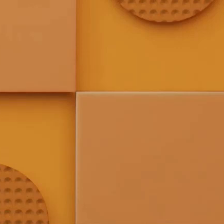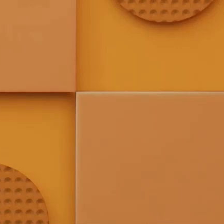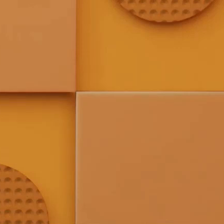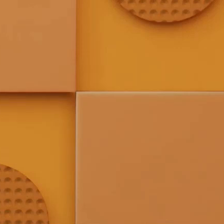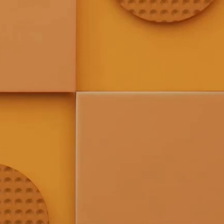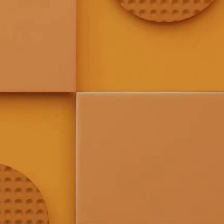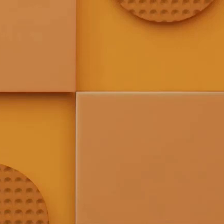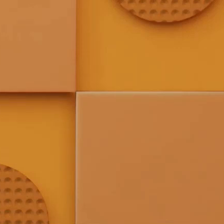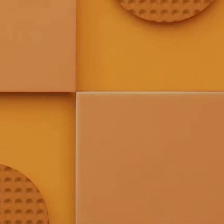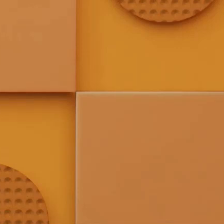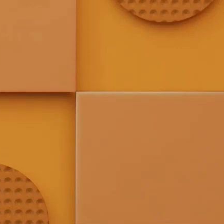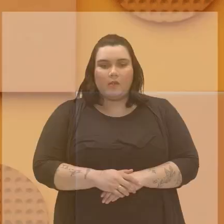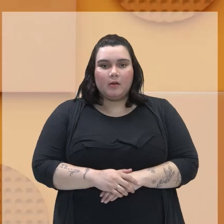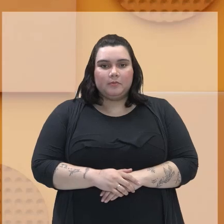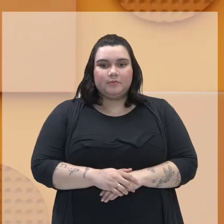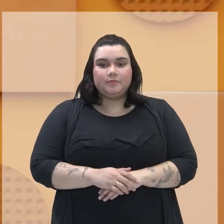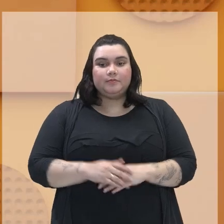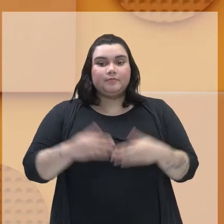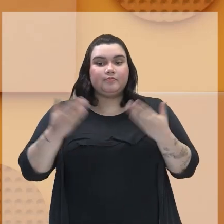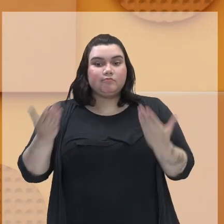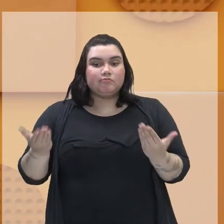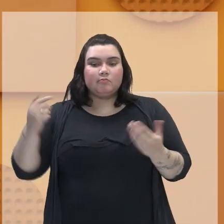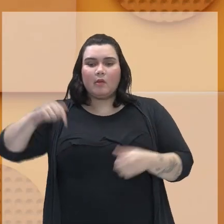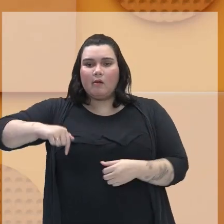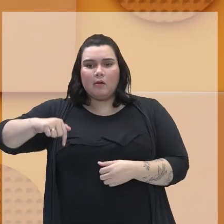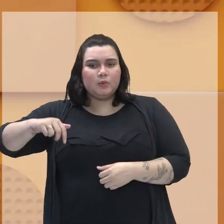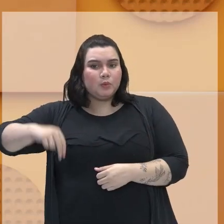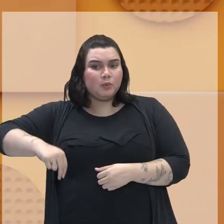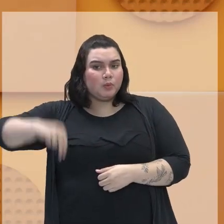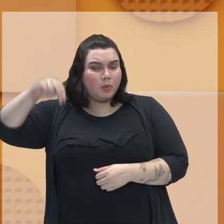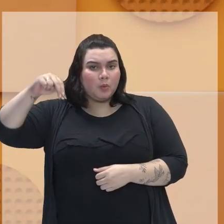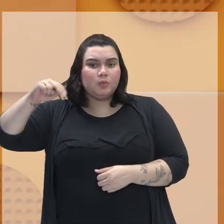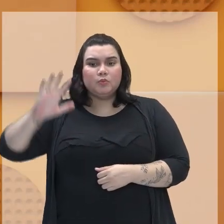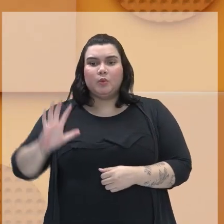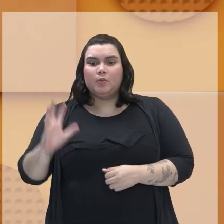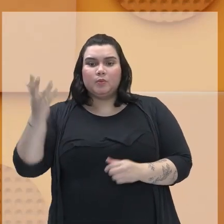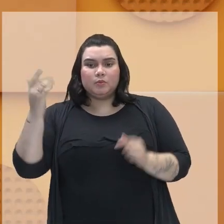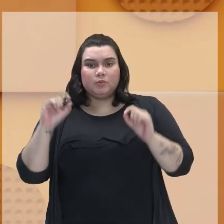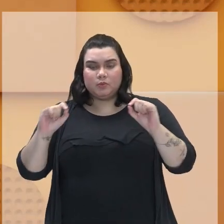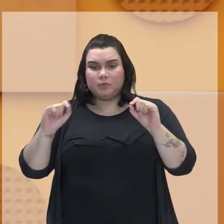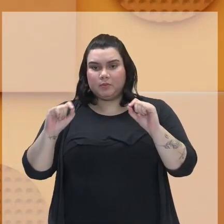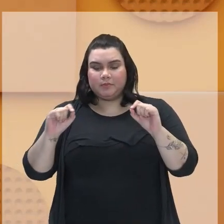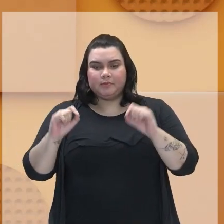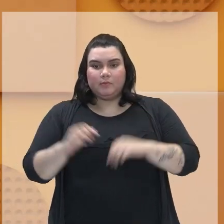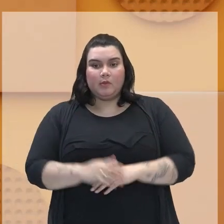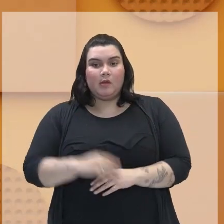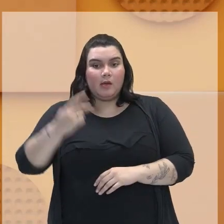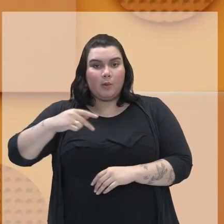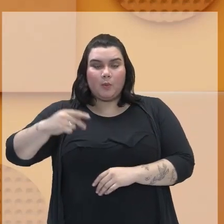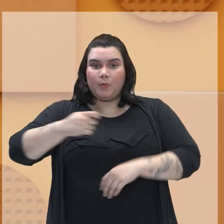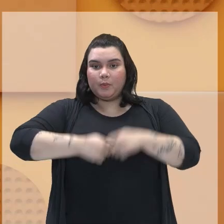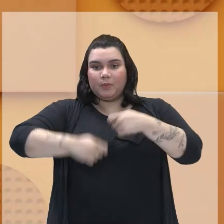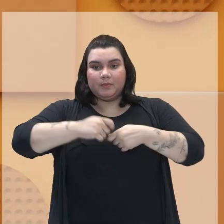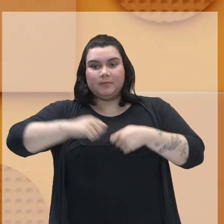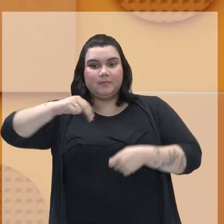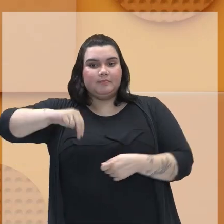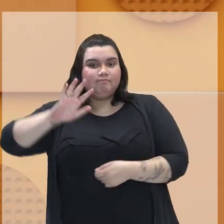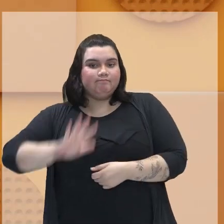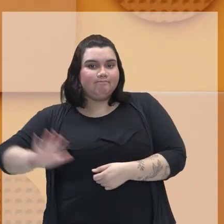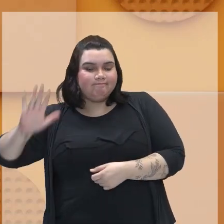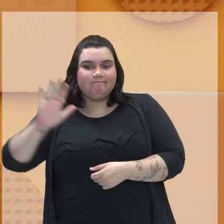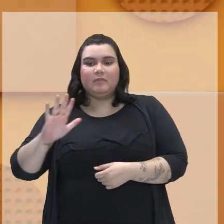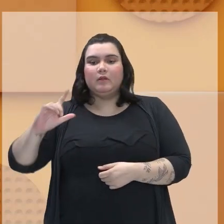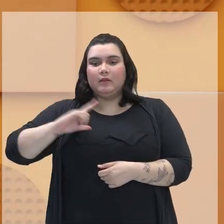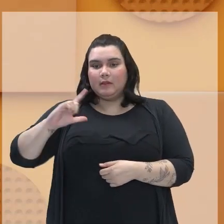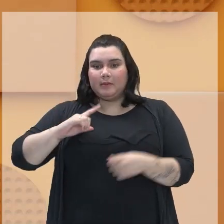um produto que era de importantíssima posição dentro da economia nacional, porque gerava muita receita, porque ela